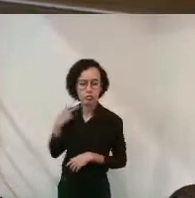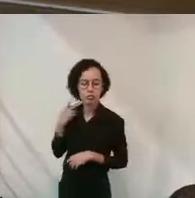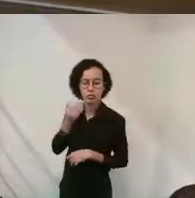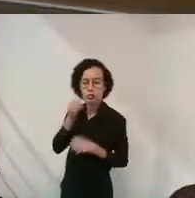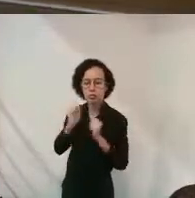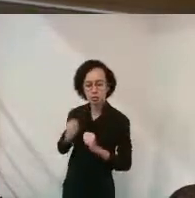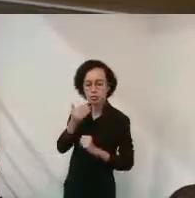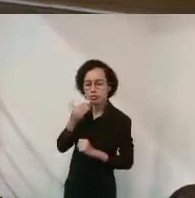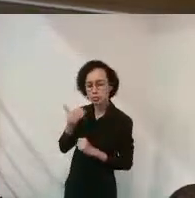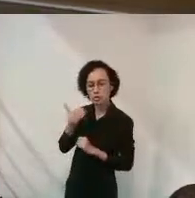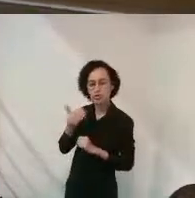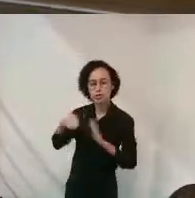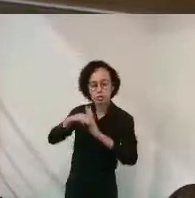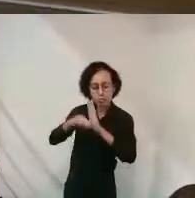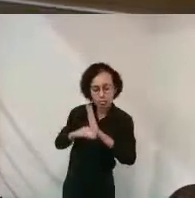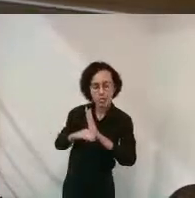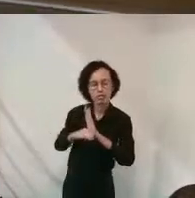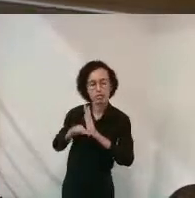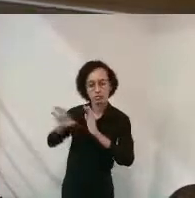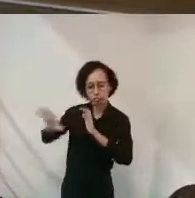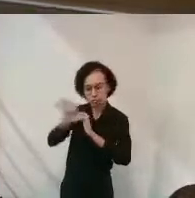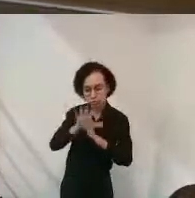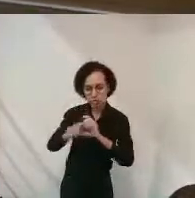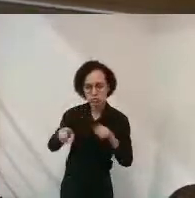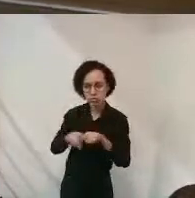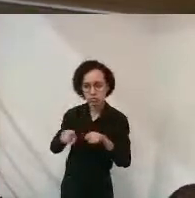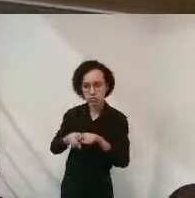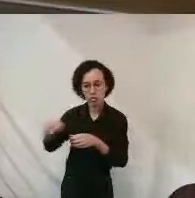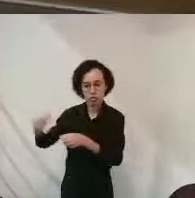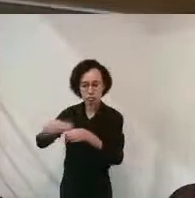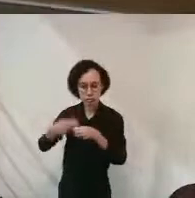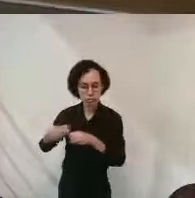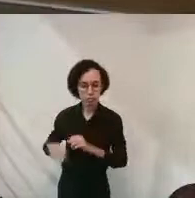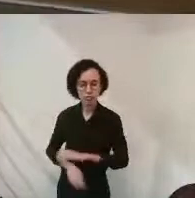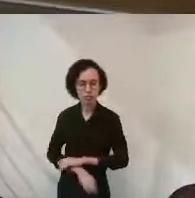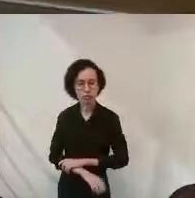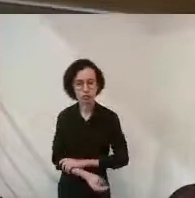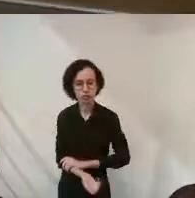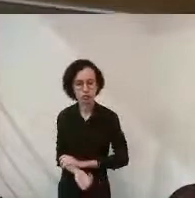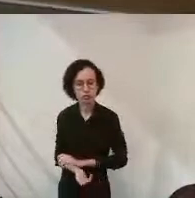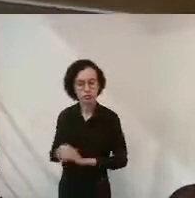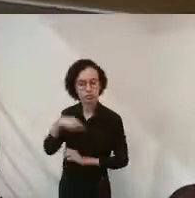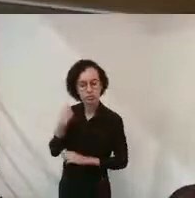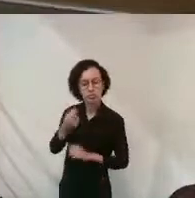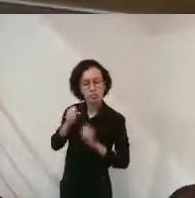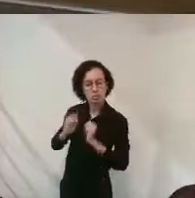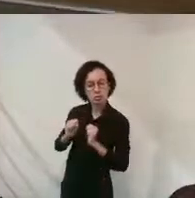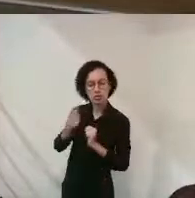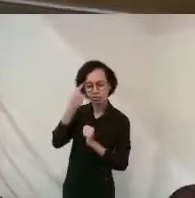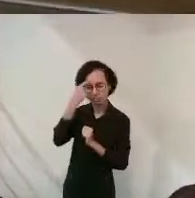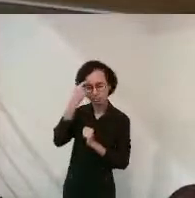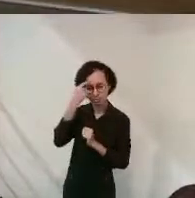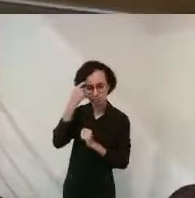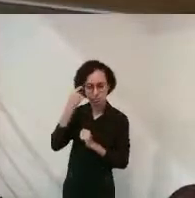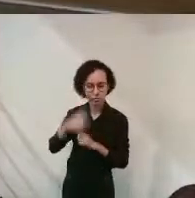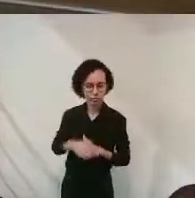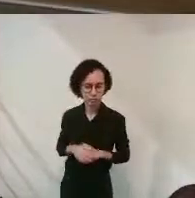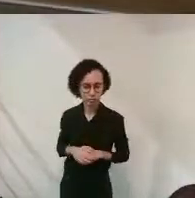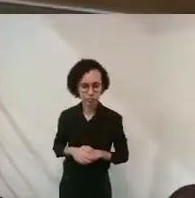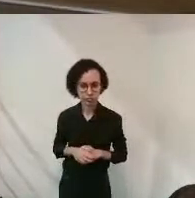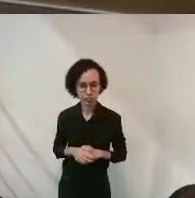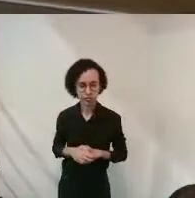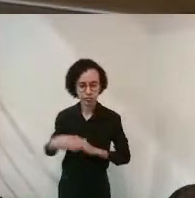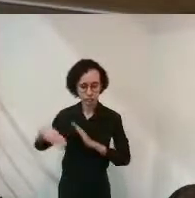planos regionais, intermunicipais também, né? Para que a gente possa pensar